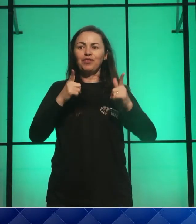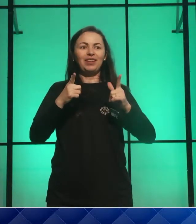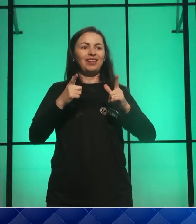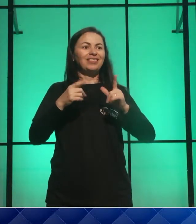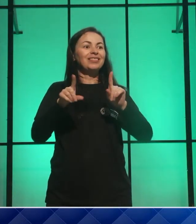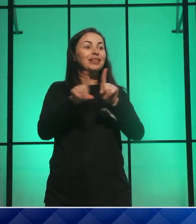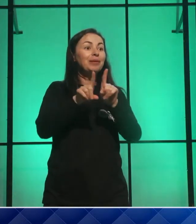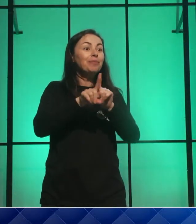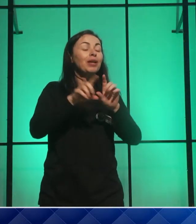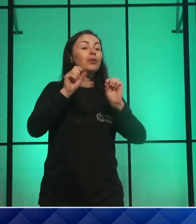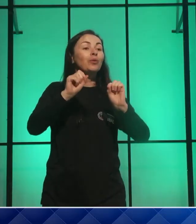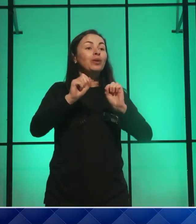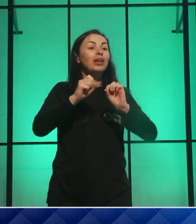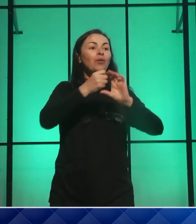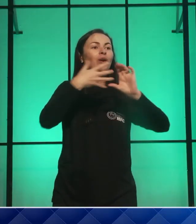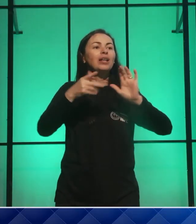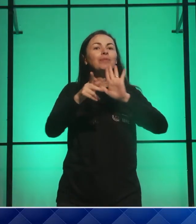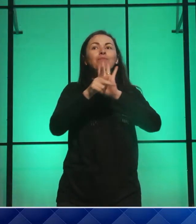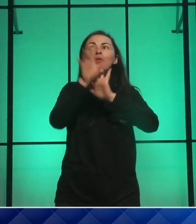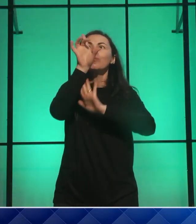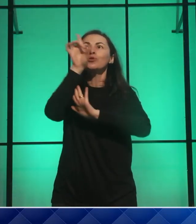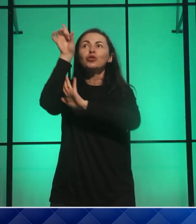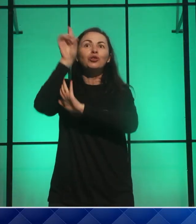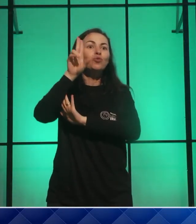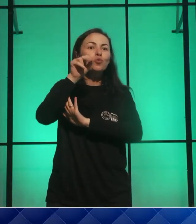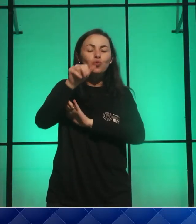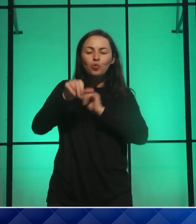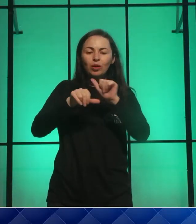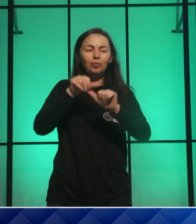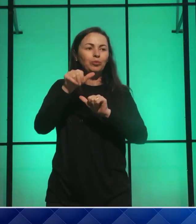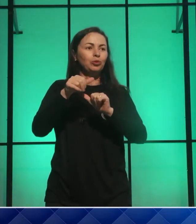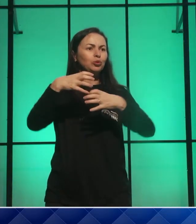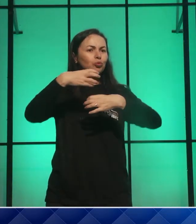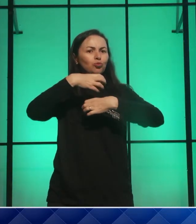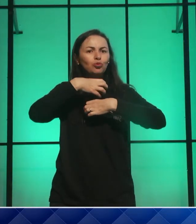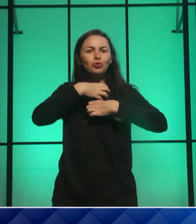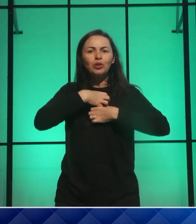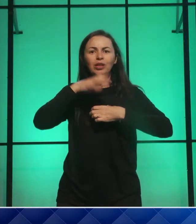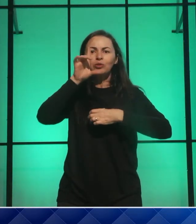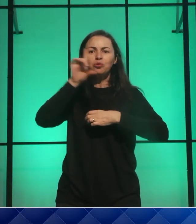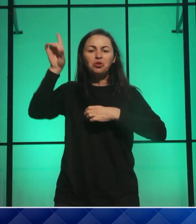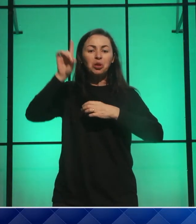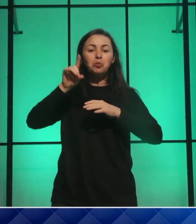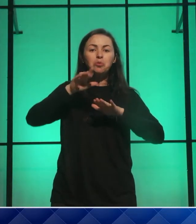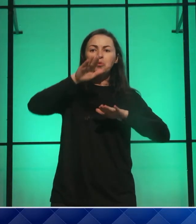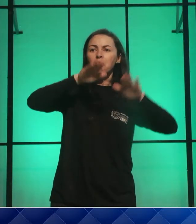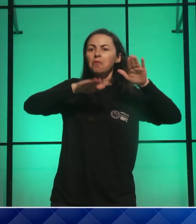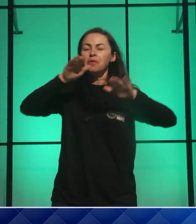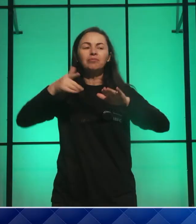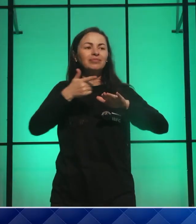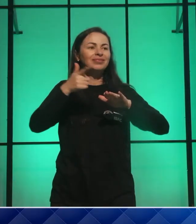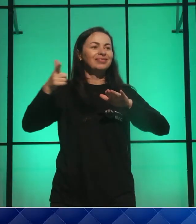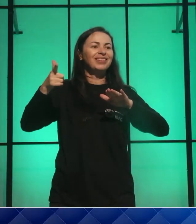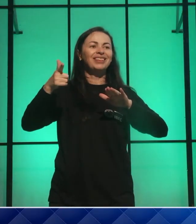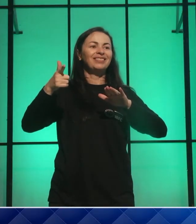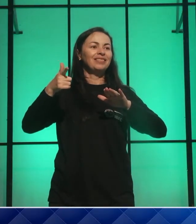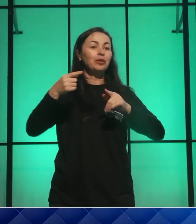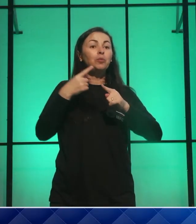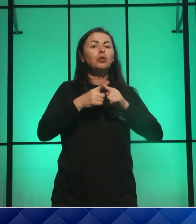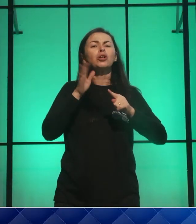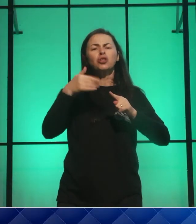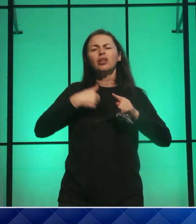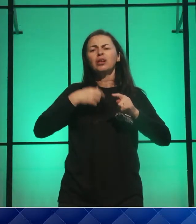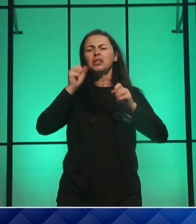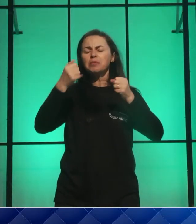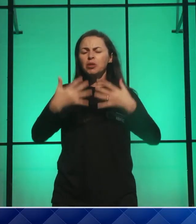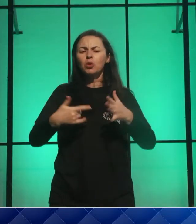do nosso Deus não muda. O caráter do nosso Deus não sofre variação. Já disse aqui, ele não